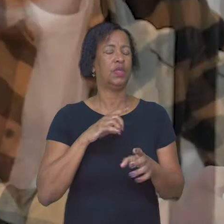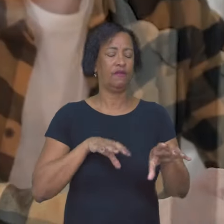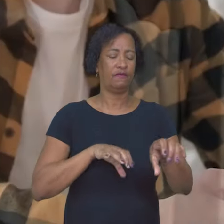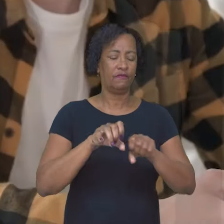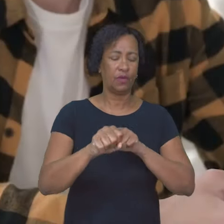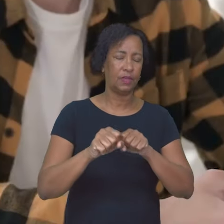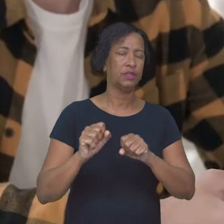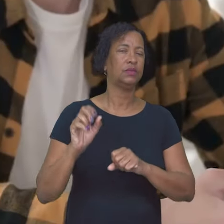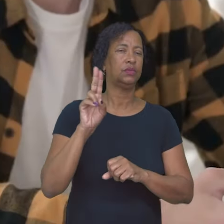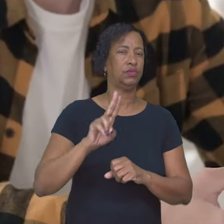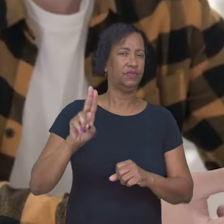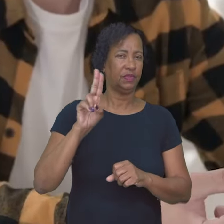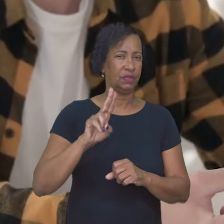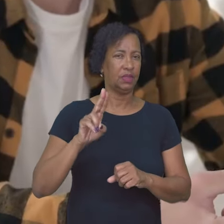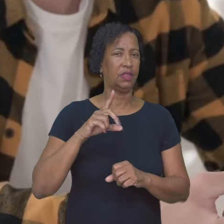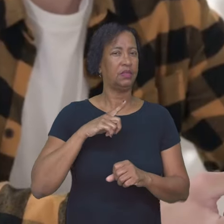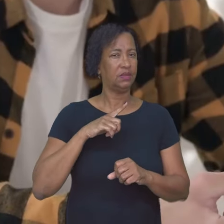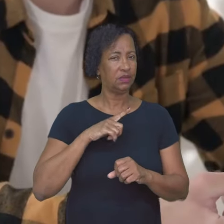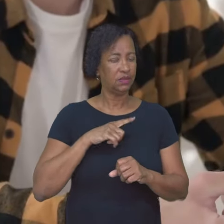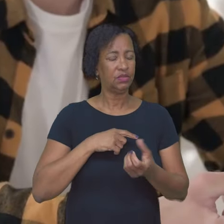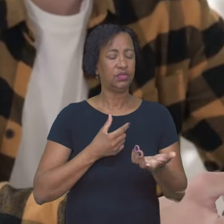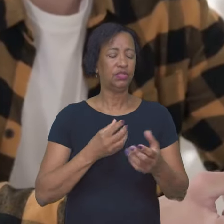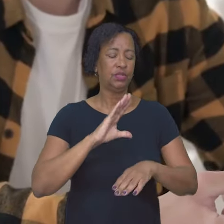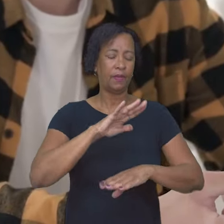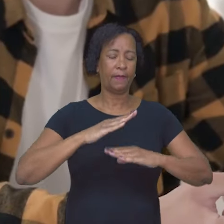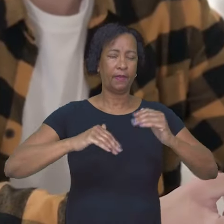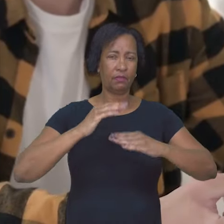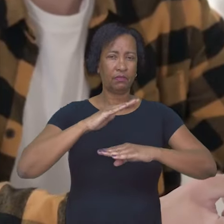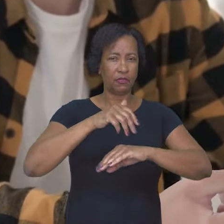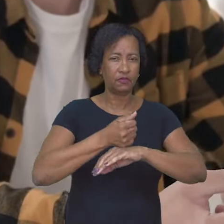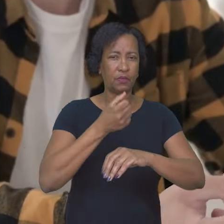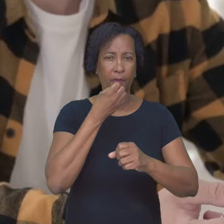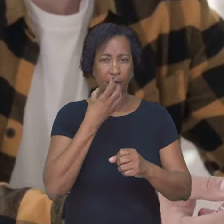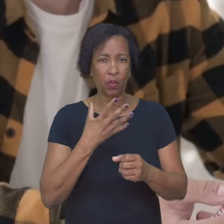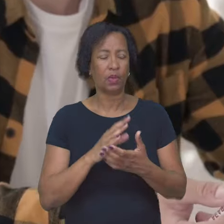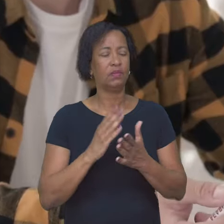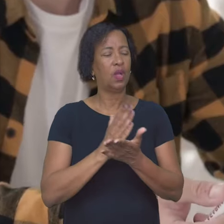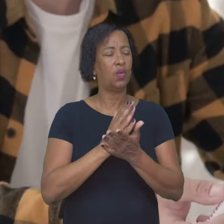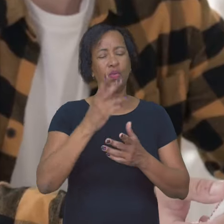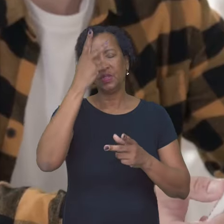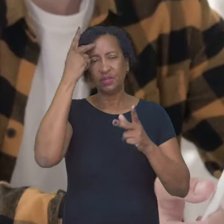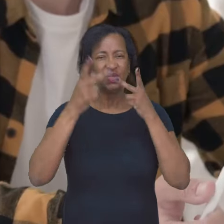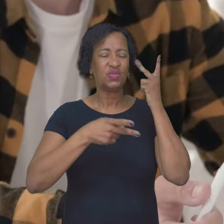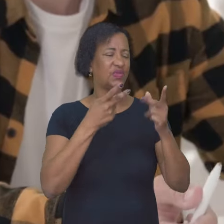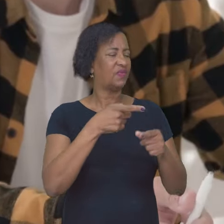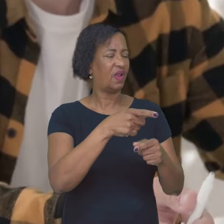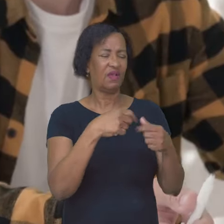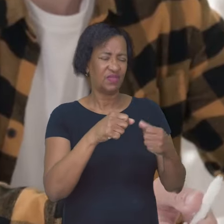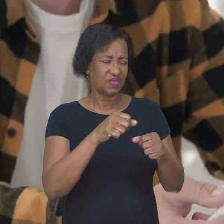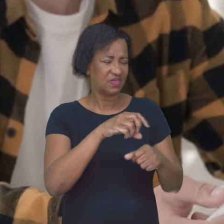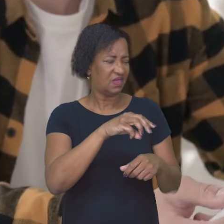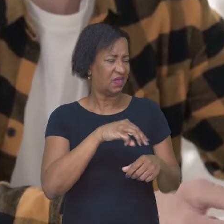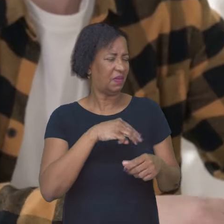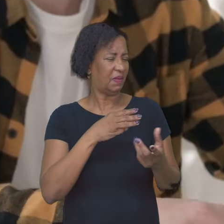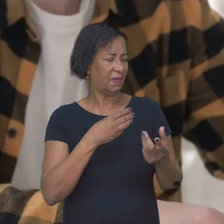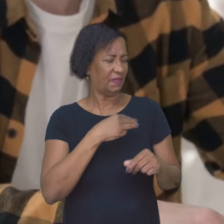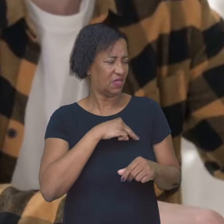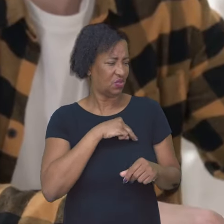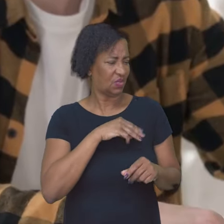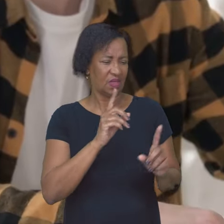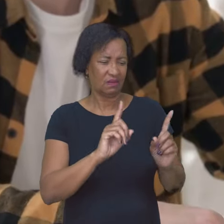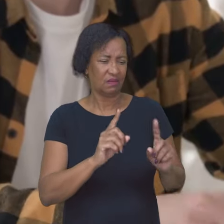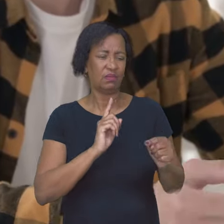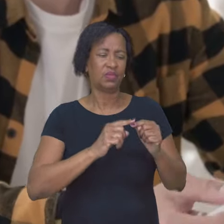teria uma bela carreira e ouviu de várias pessoas que não deveria ser um missionário porque ele era muito inteligente muito bem preparado